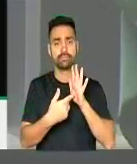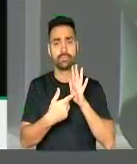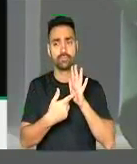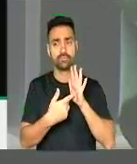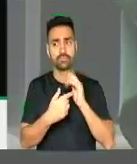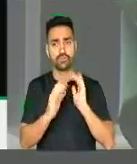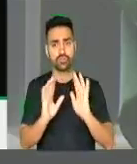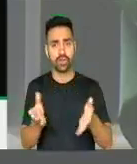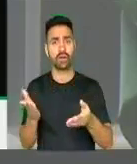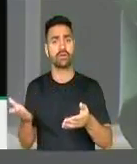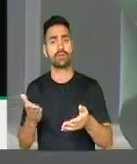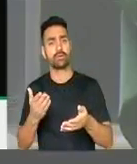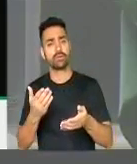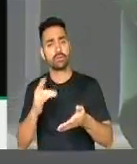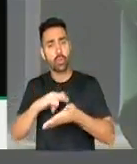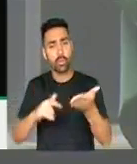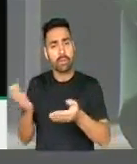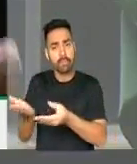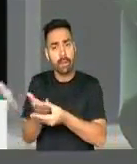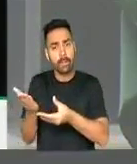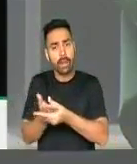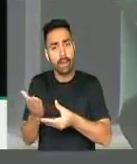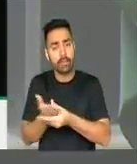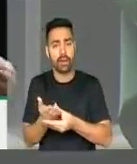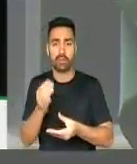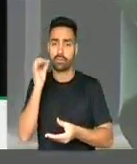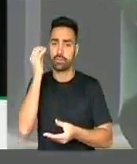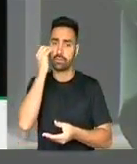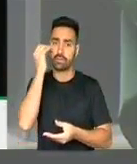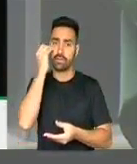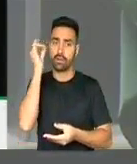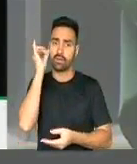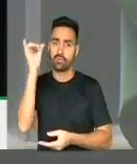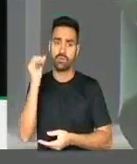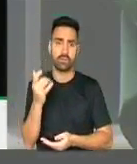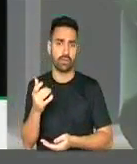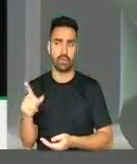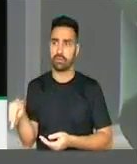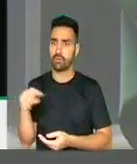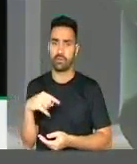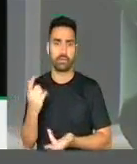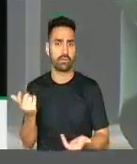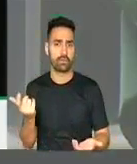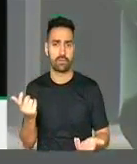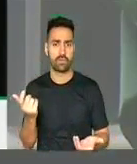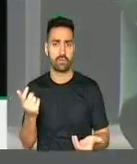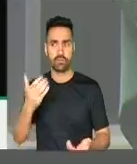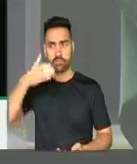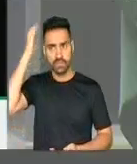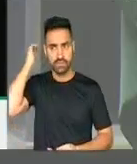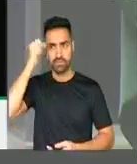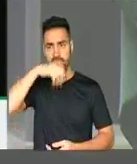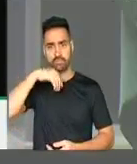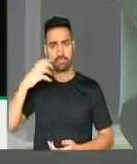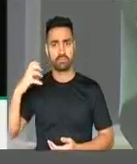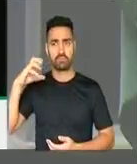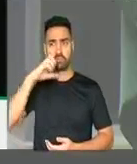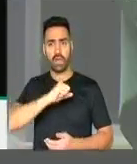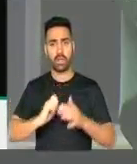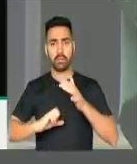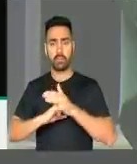Demos entrada em vários documentos para tentar frear a sanha de Michel